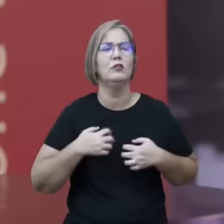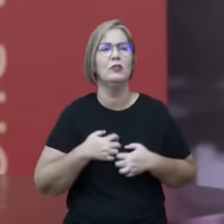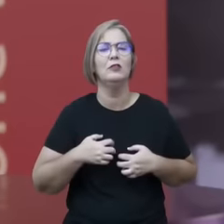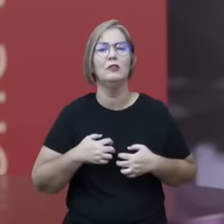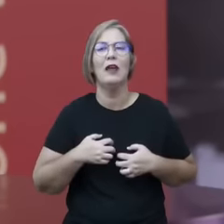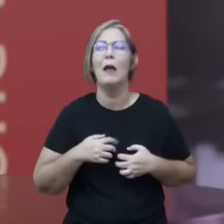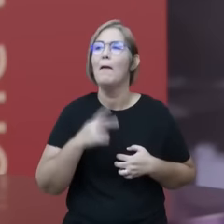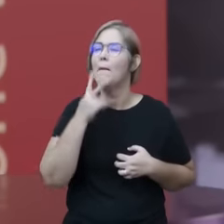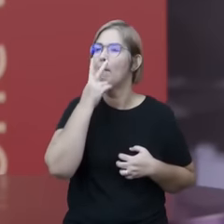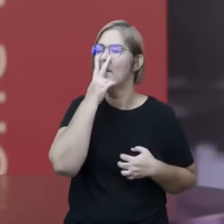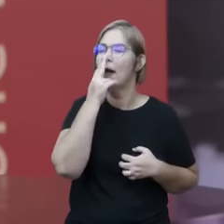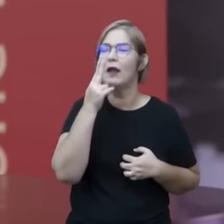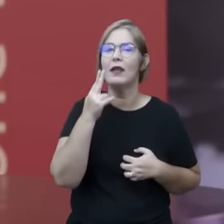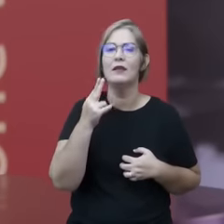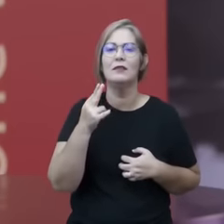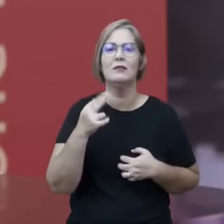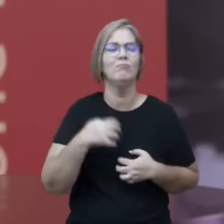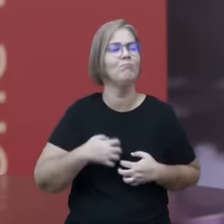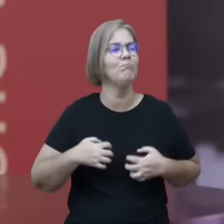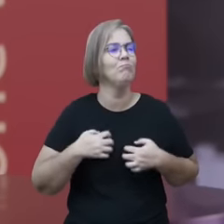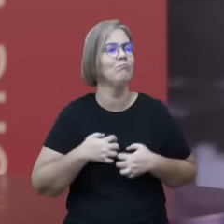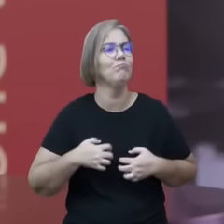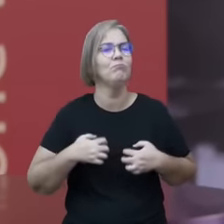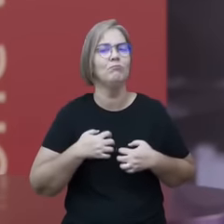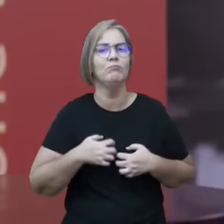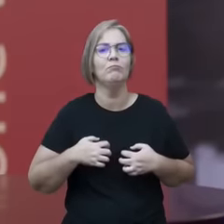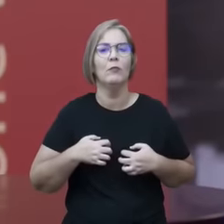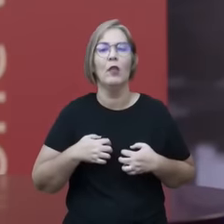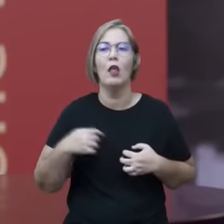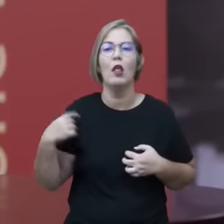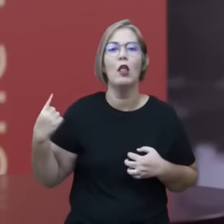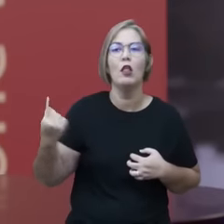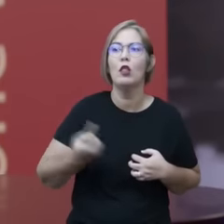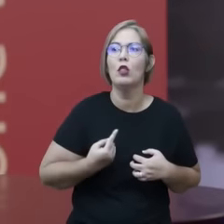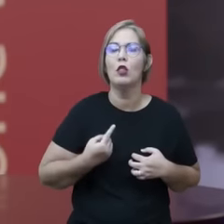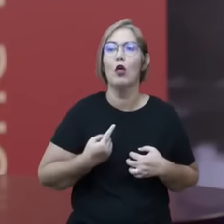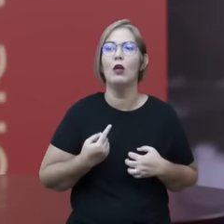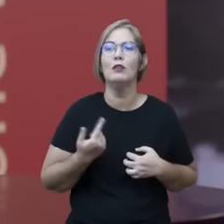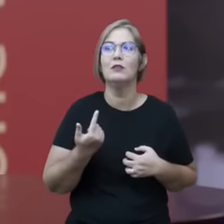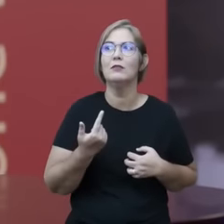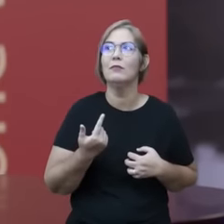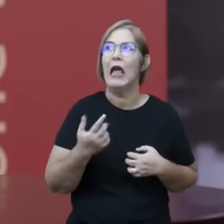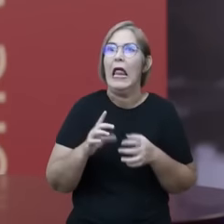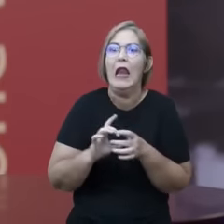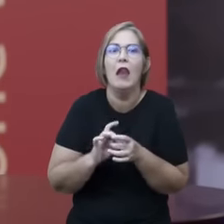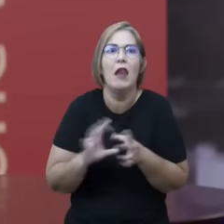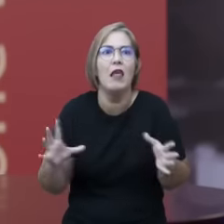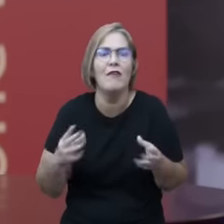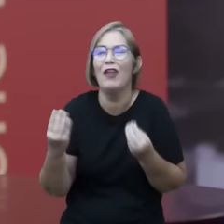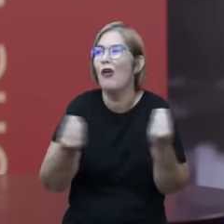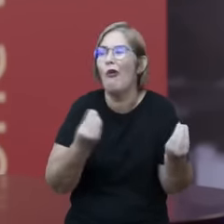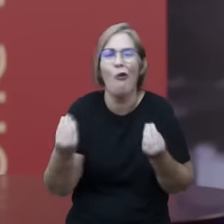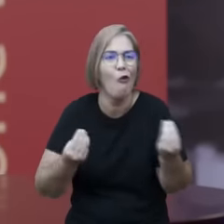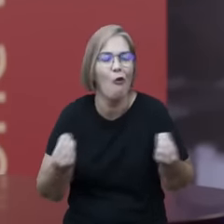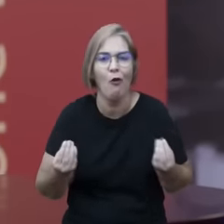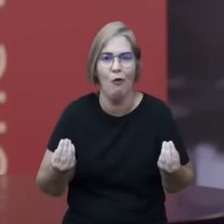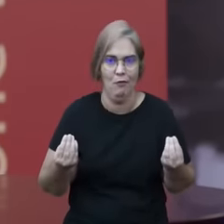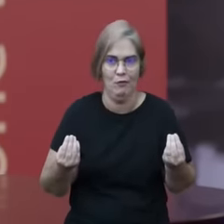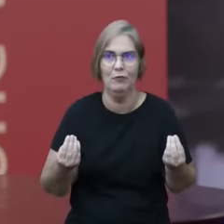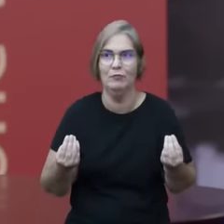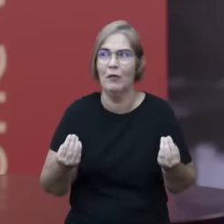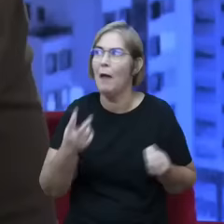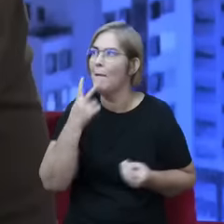a angústia vem também de nós estarmos lançados diante no mundo, diante da nossa liberdade e diante de uma